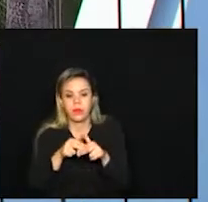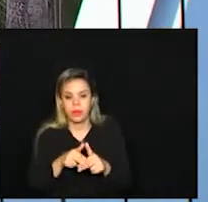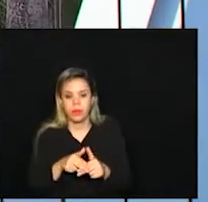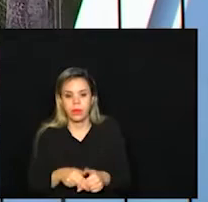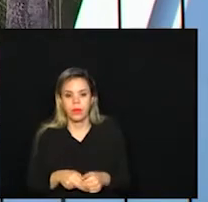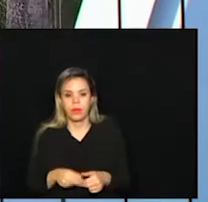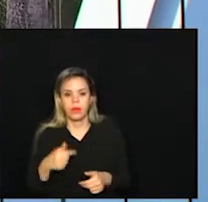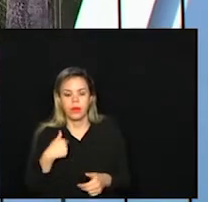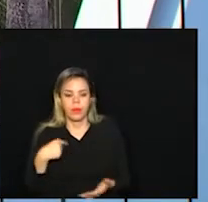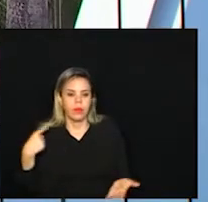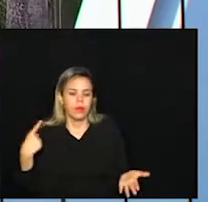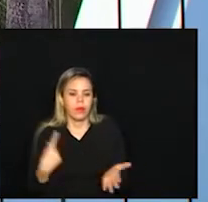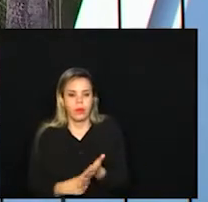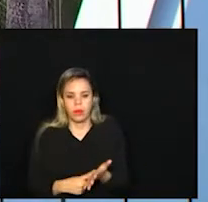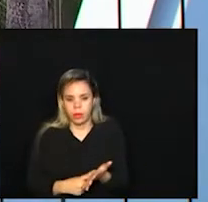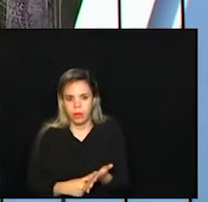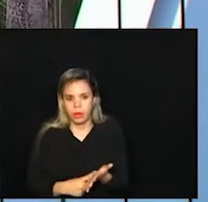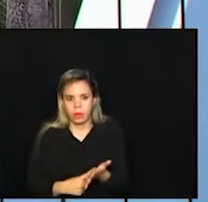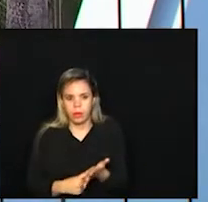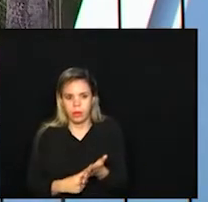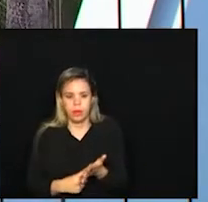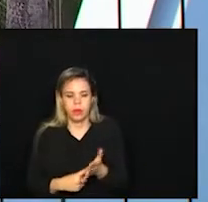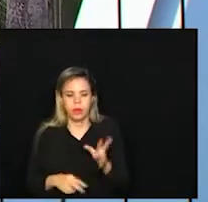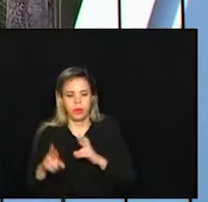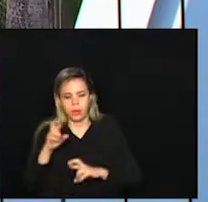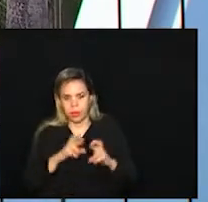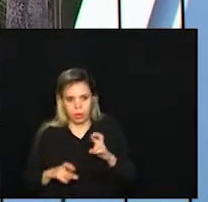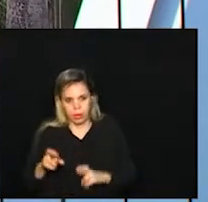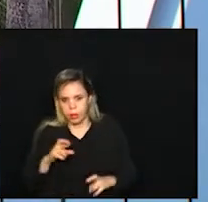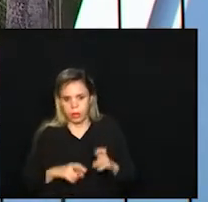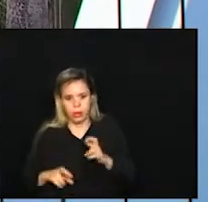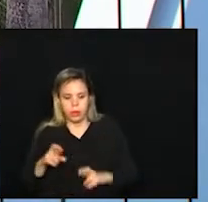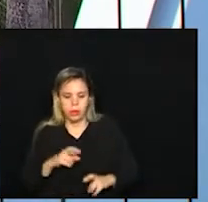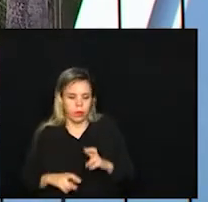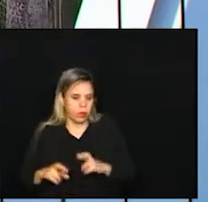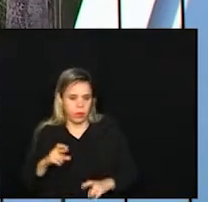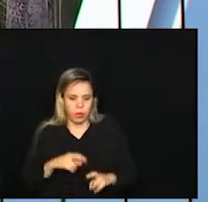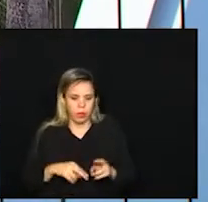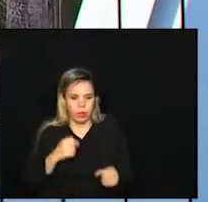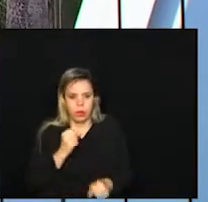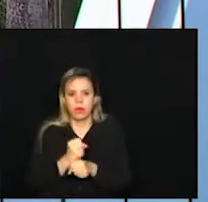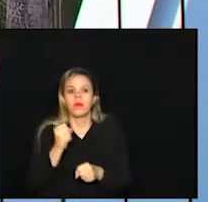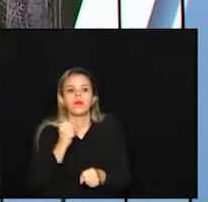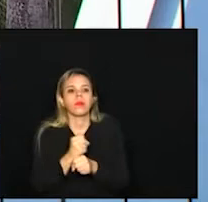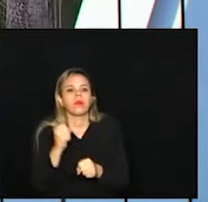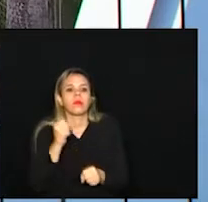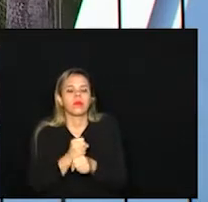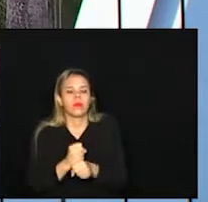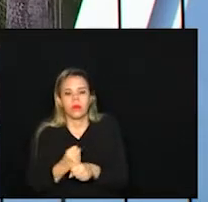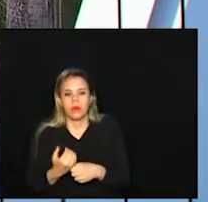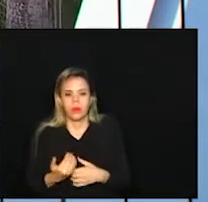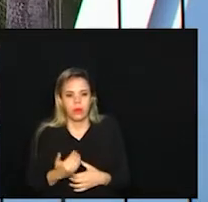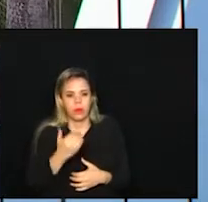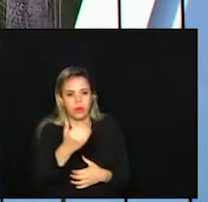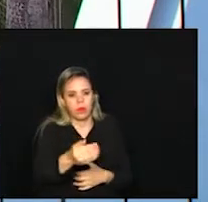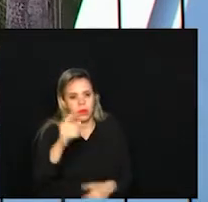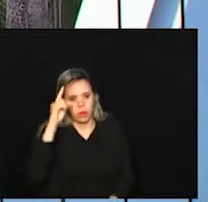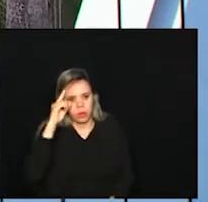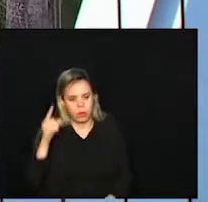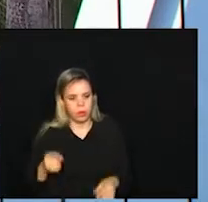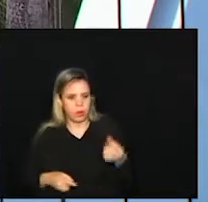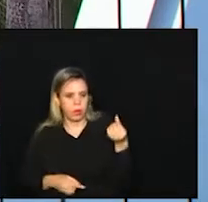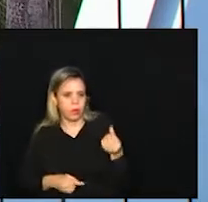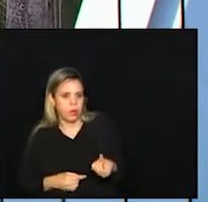isso Eu agendei uma vistoria no nas obras para o próximo dia